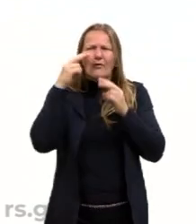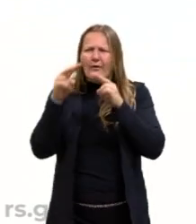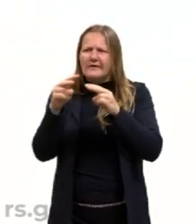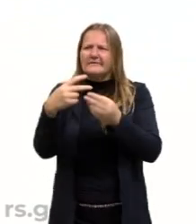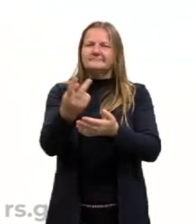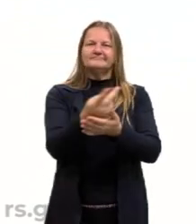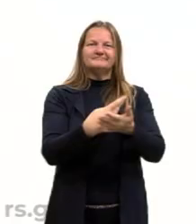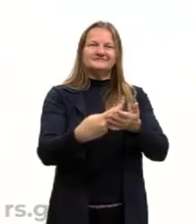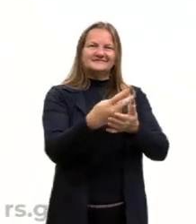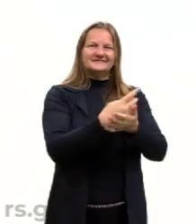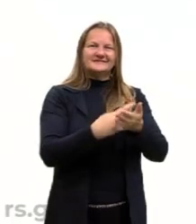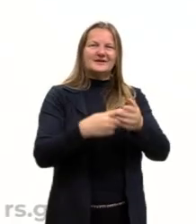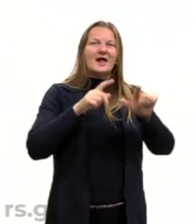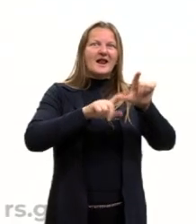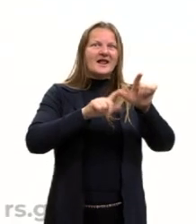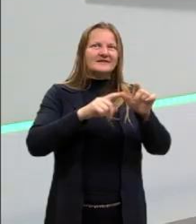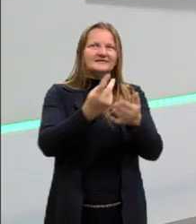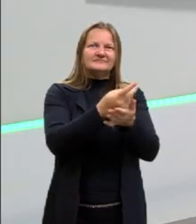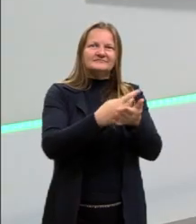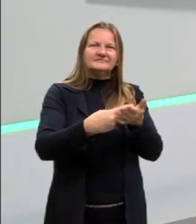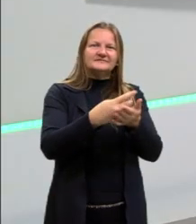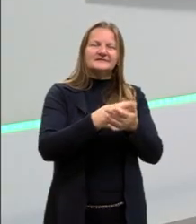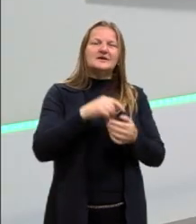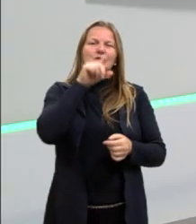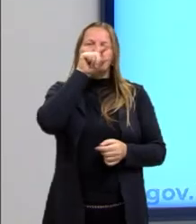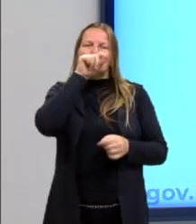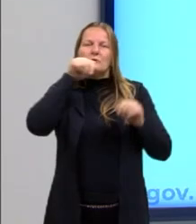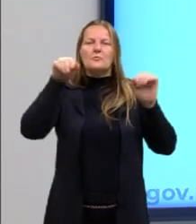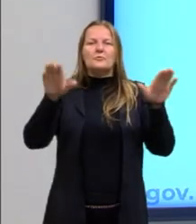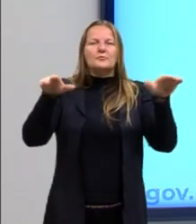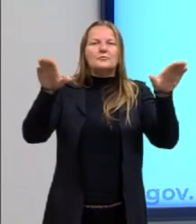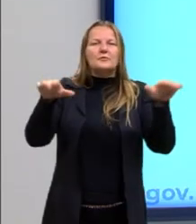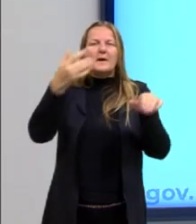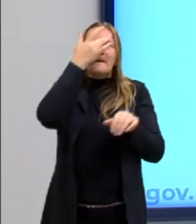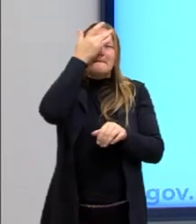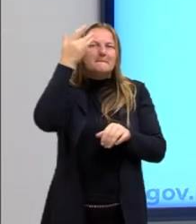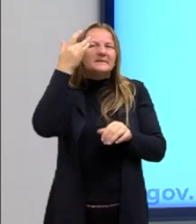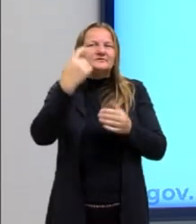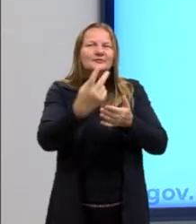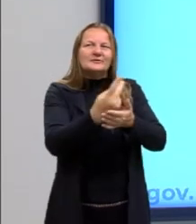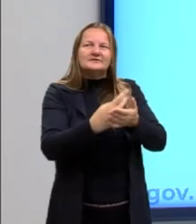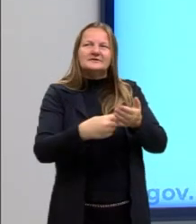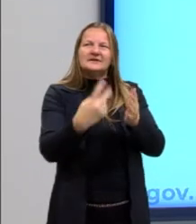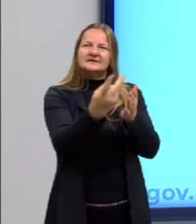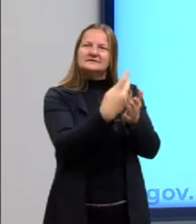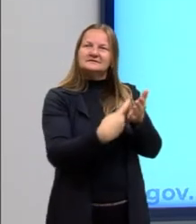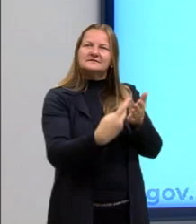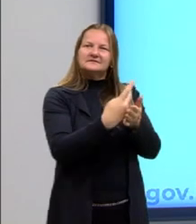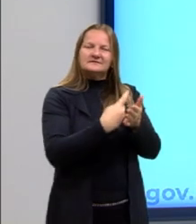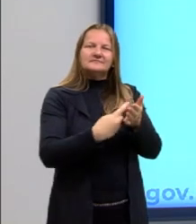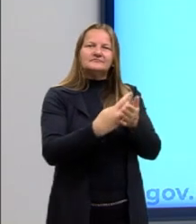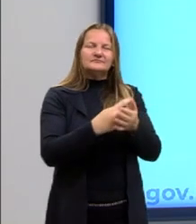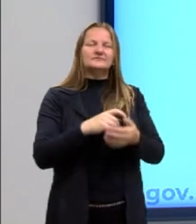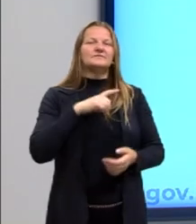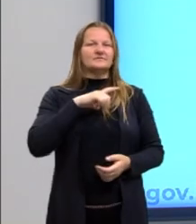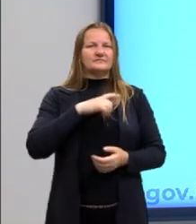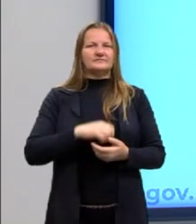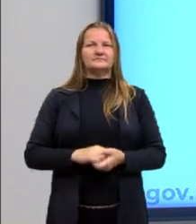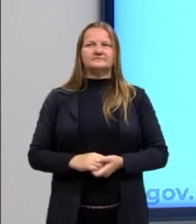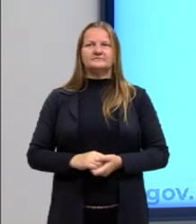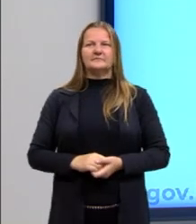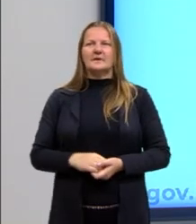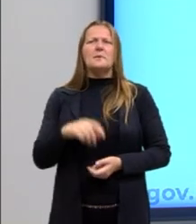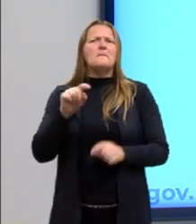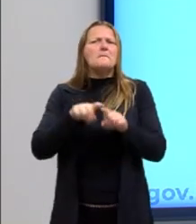forem olhar por exemplo aqui tem uma ave tem um homem né a gente tem aqui são desenhos mas